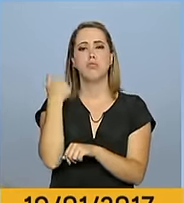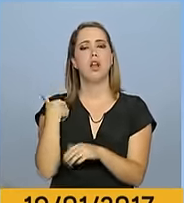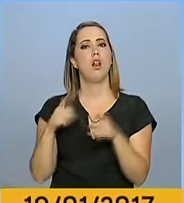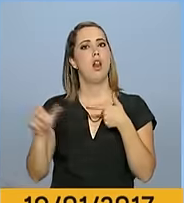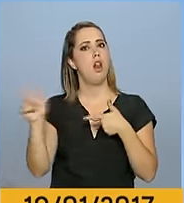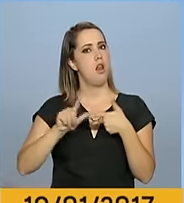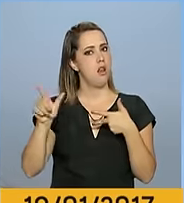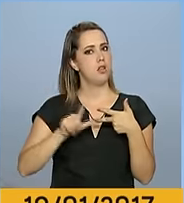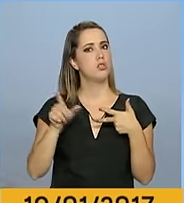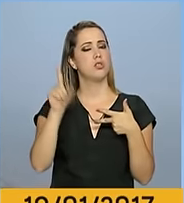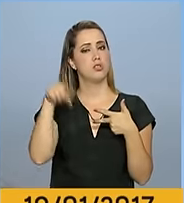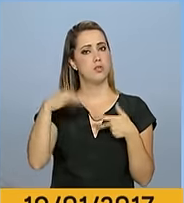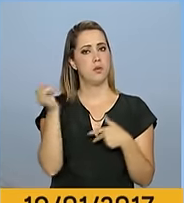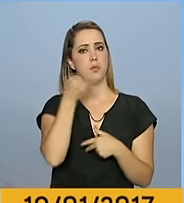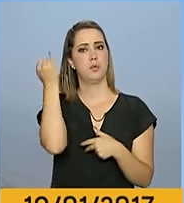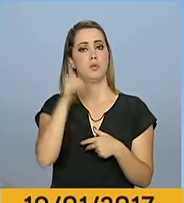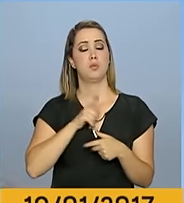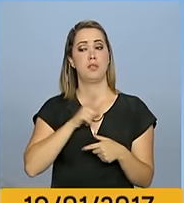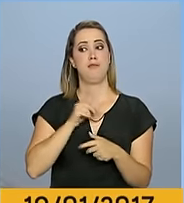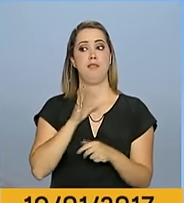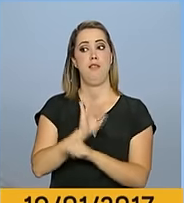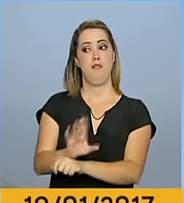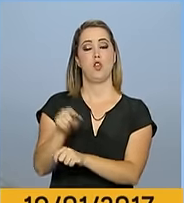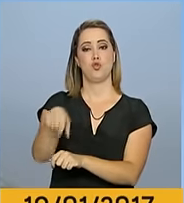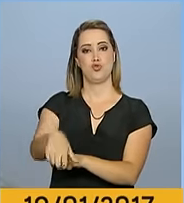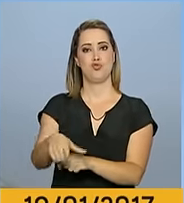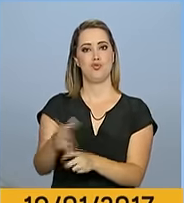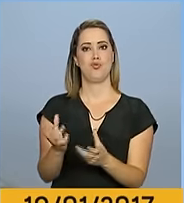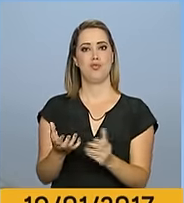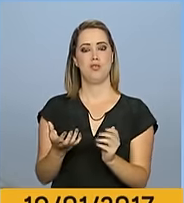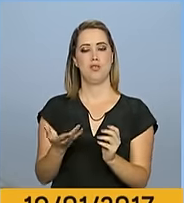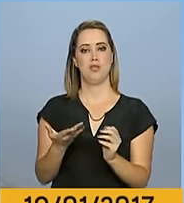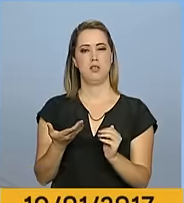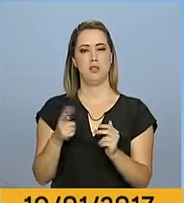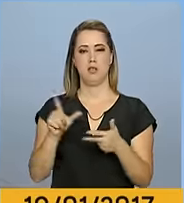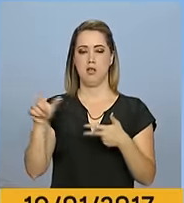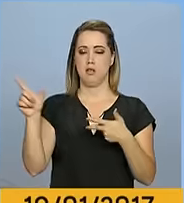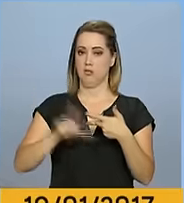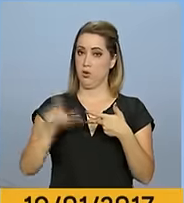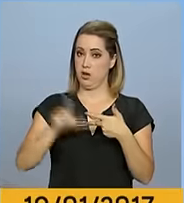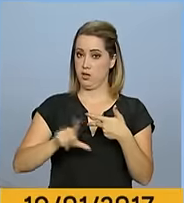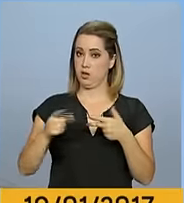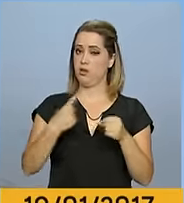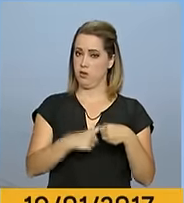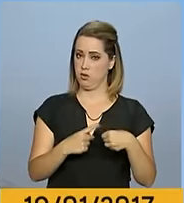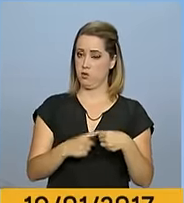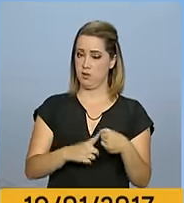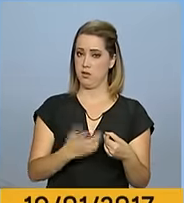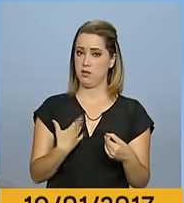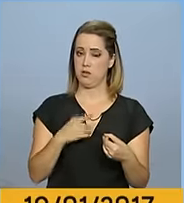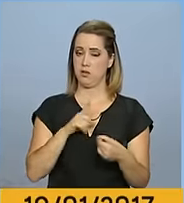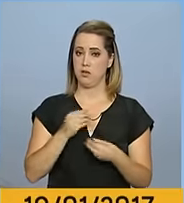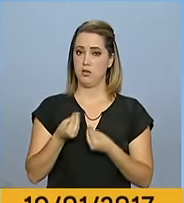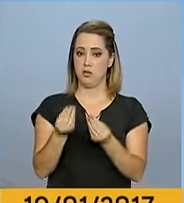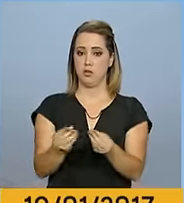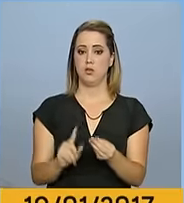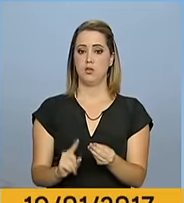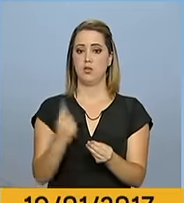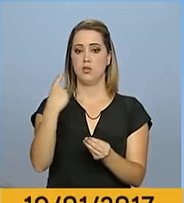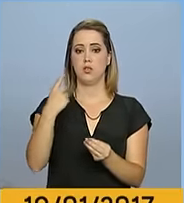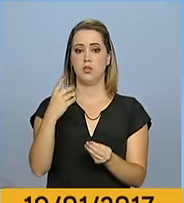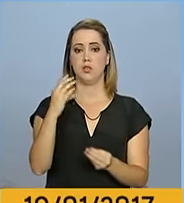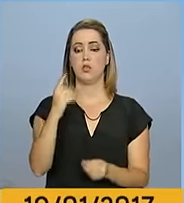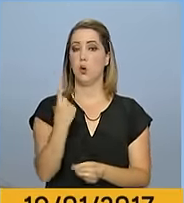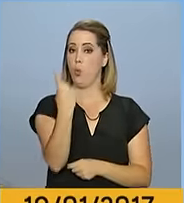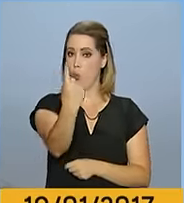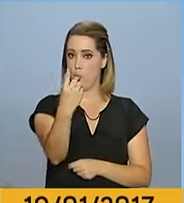importante. Foi graças ao apoio da Câmara Municipal que lhe deu, doutor Roberto, naquela ocasião, um conto de